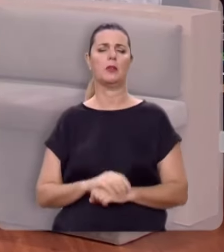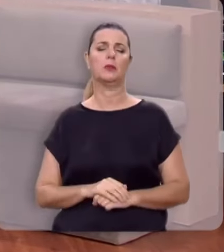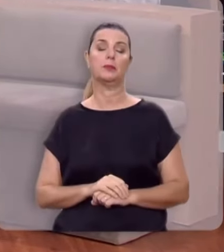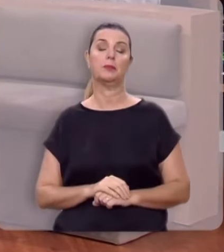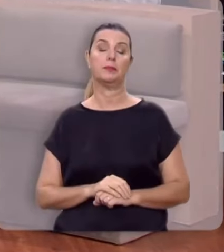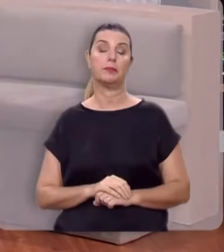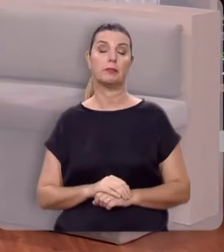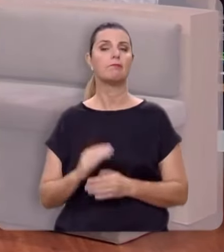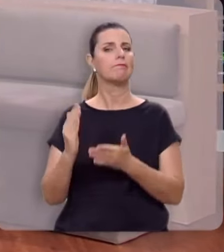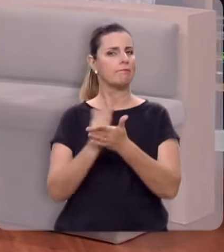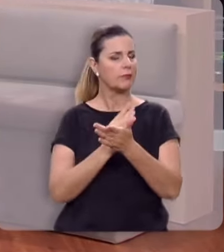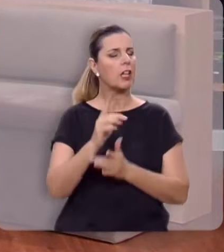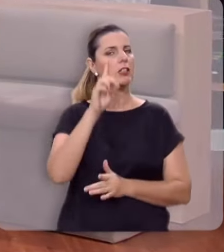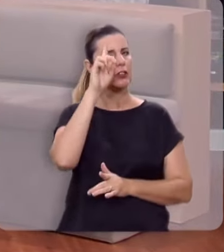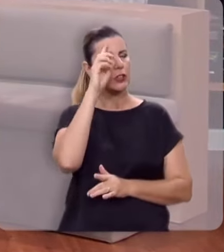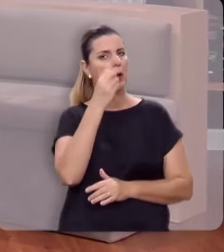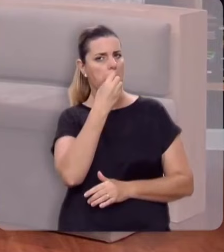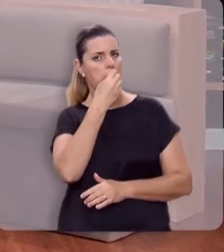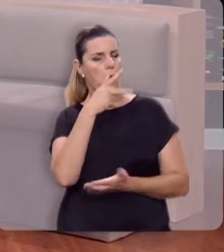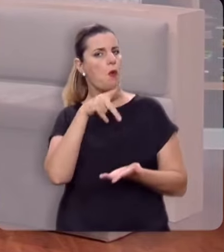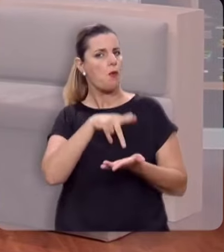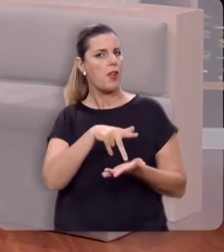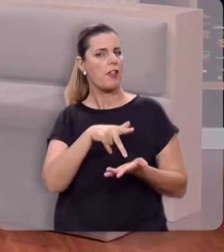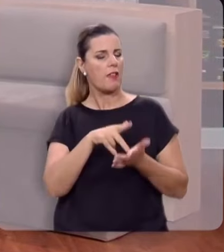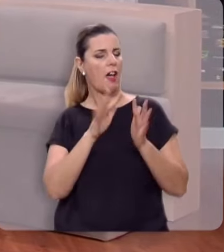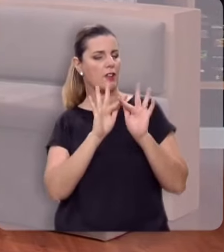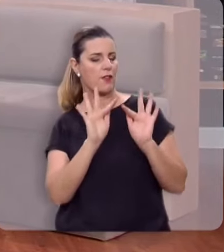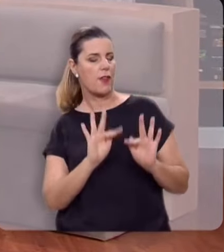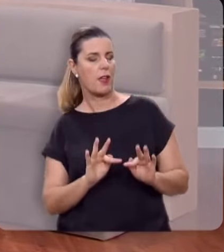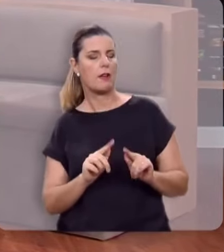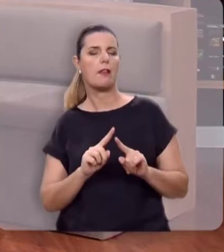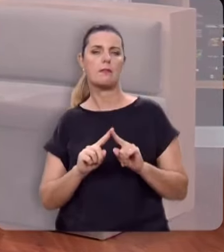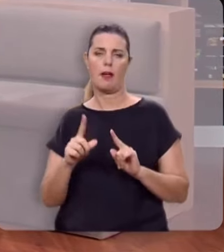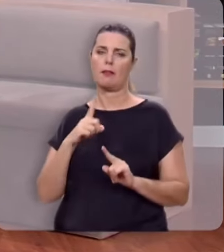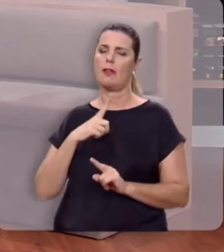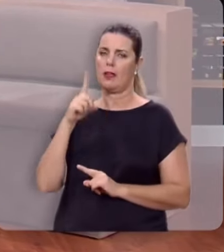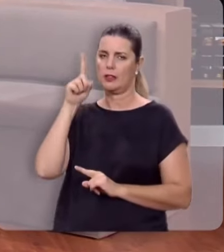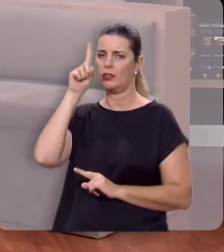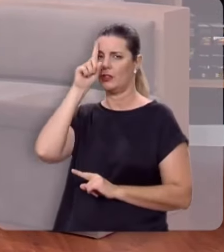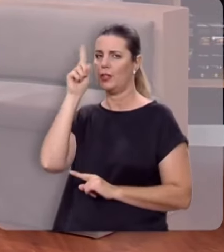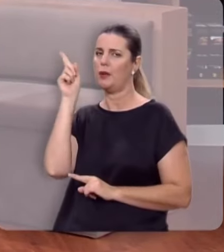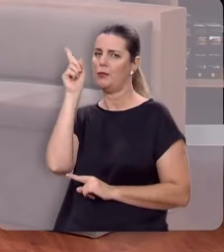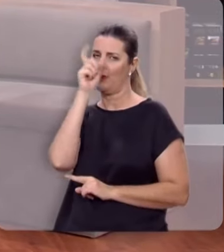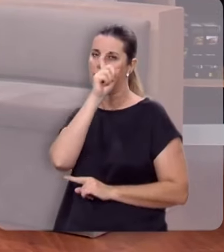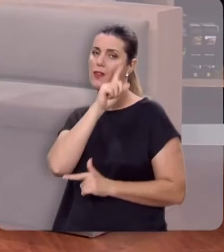Há dias calmos, é verdade, mas há dias turbulentos.